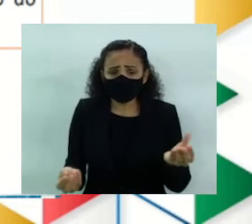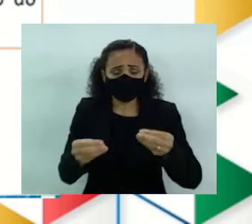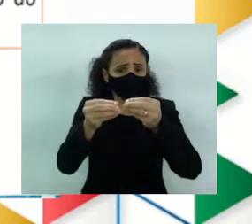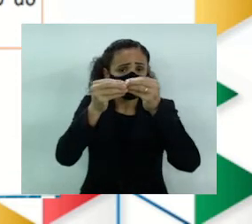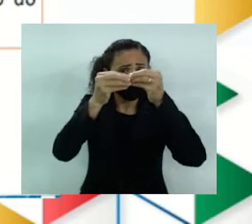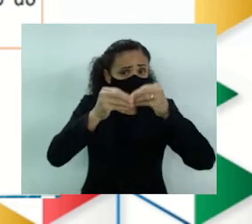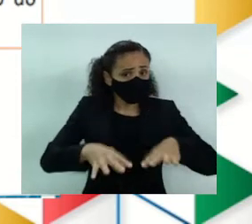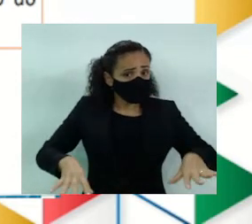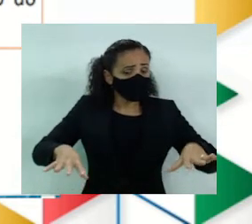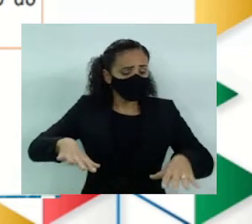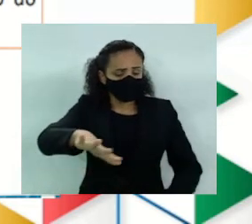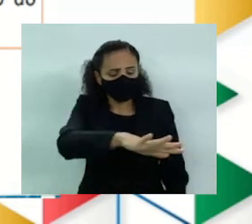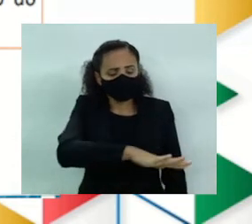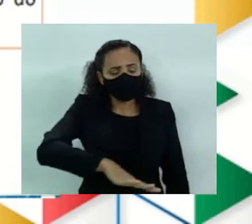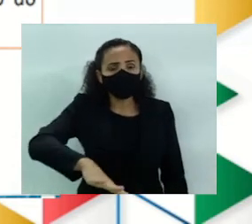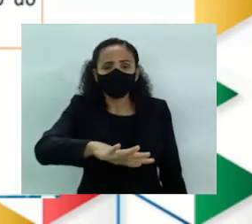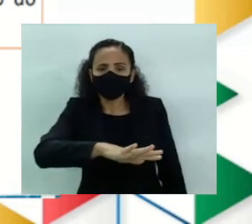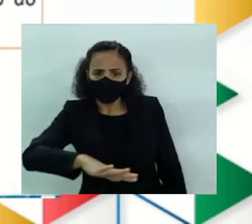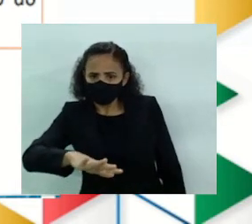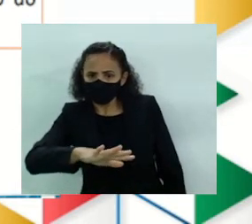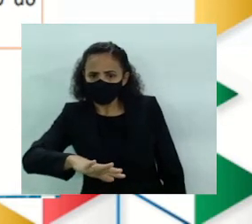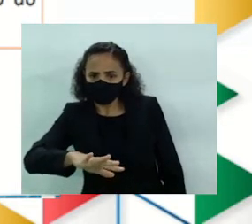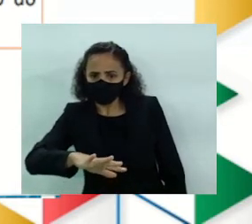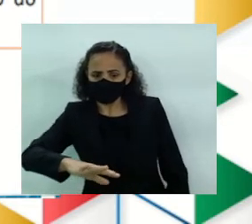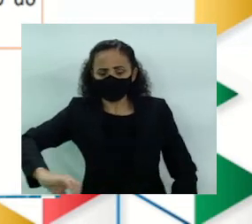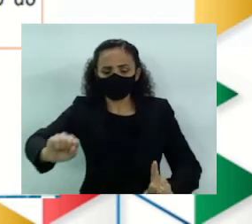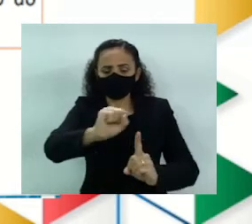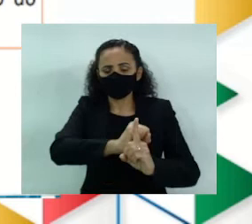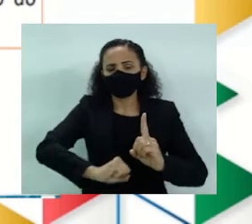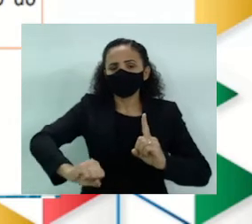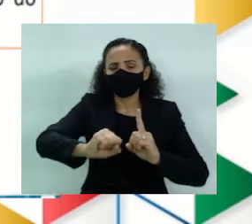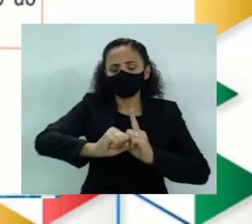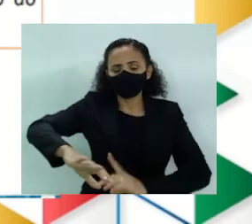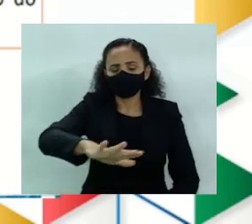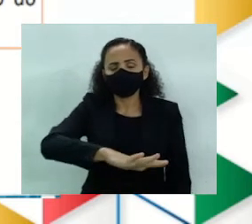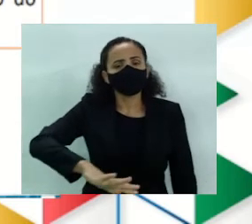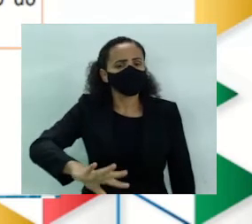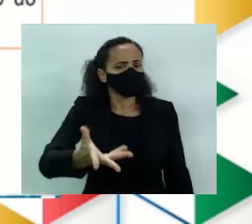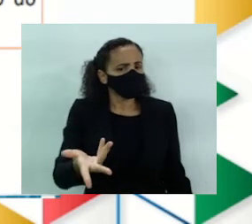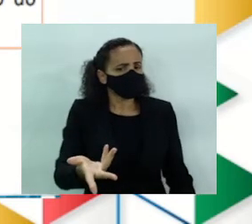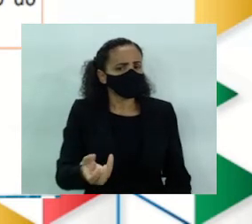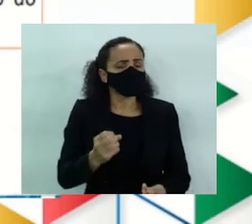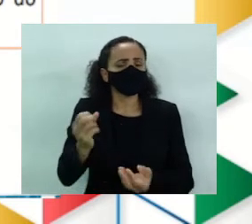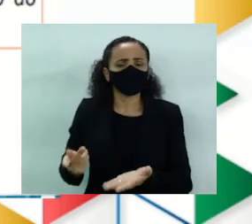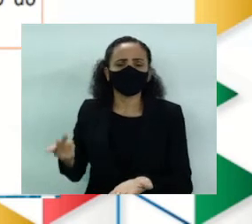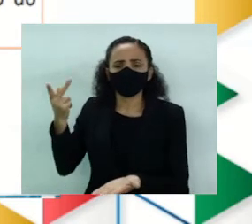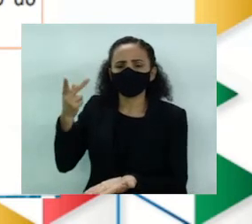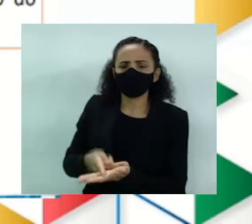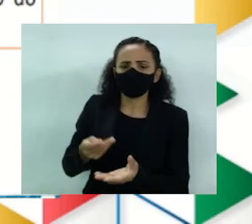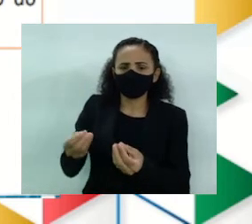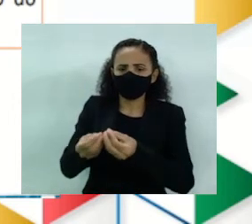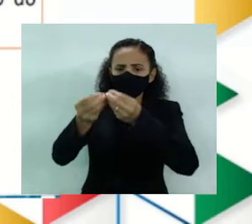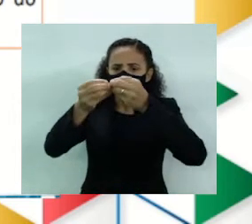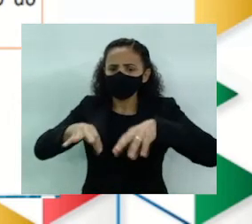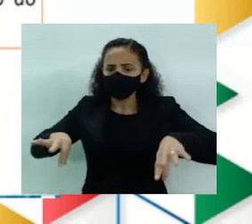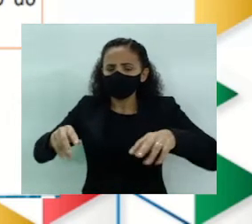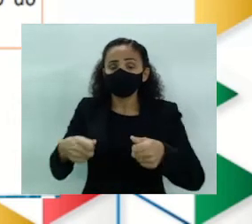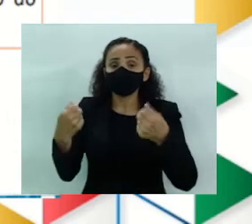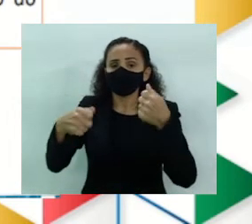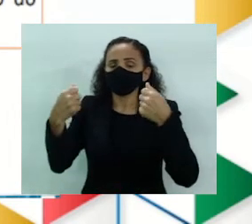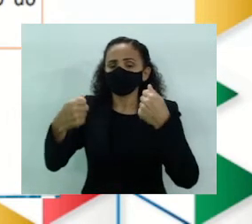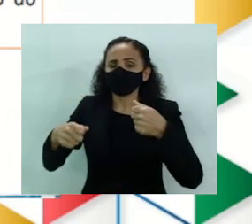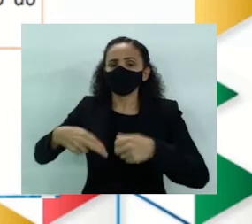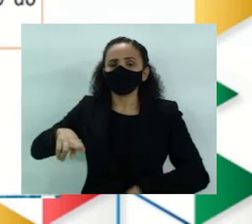grande para os seres humanos, para os animais, da incidência da chuva ácida e também para o rompimento da camada de ozônio, que é a camada